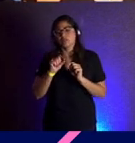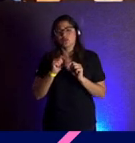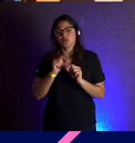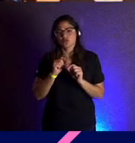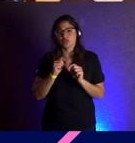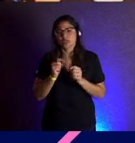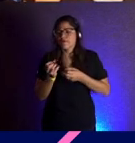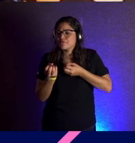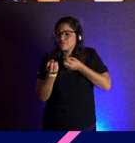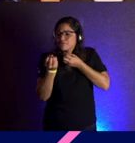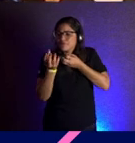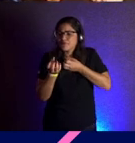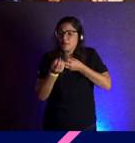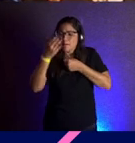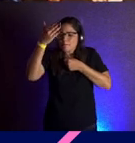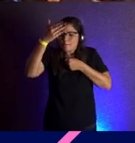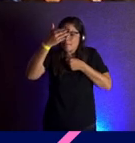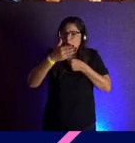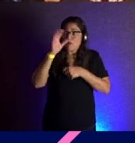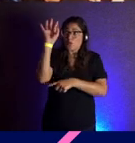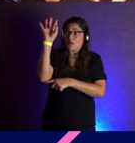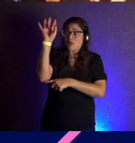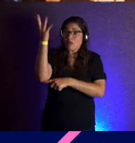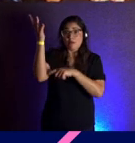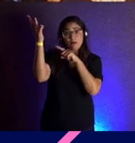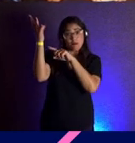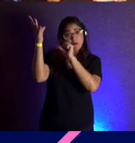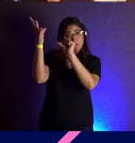que o clima está efetivamente mudando, né?